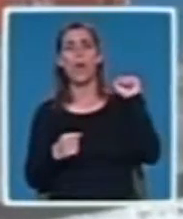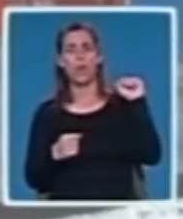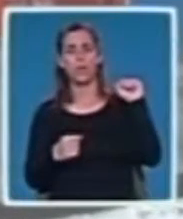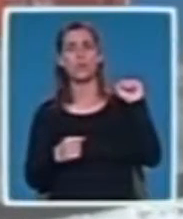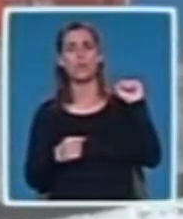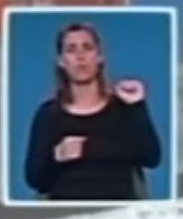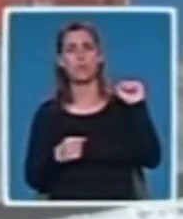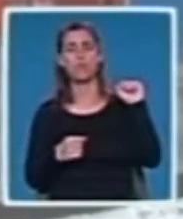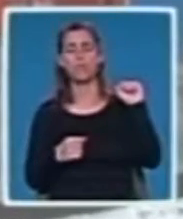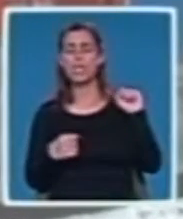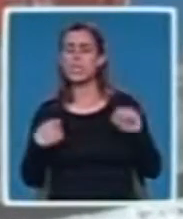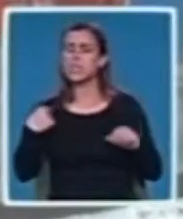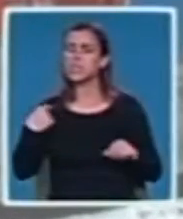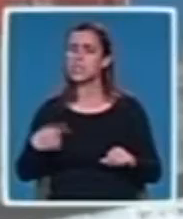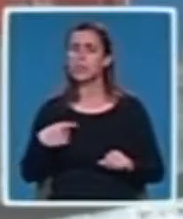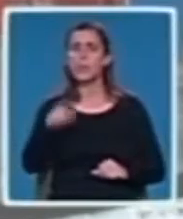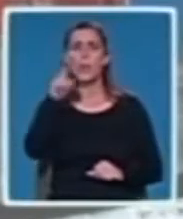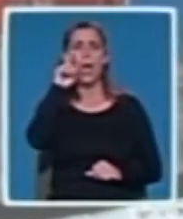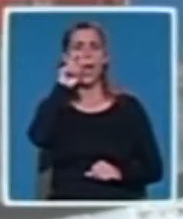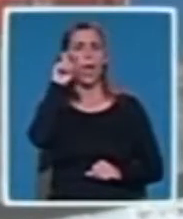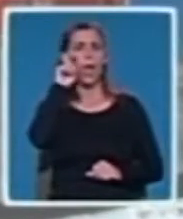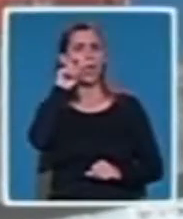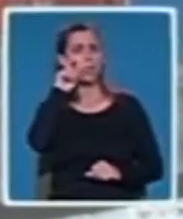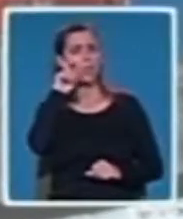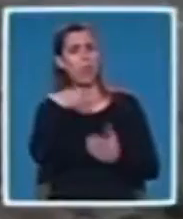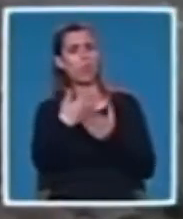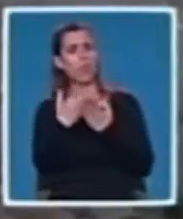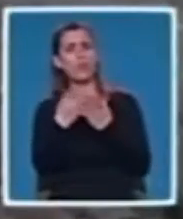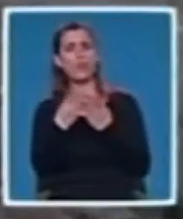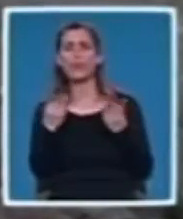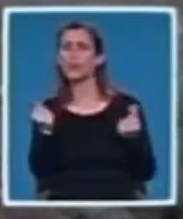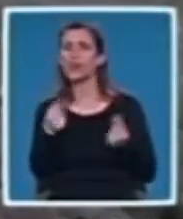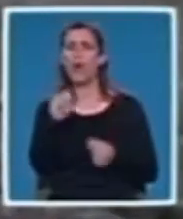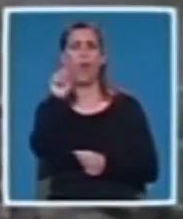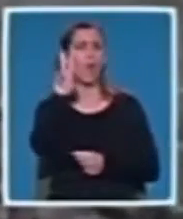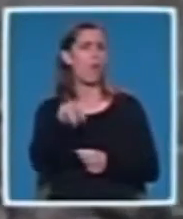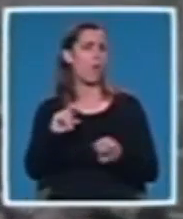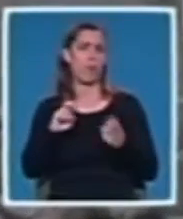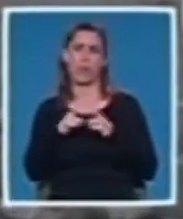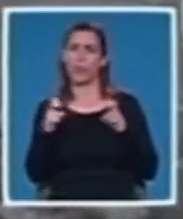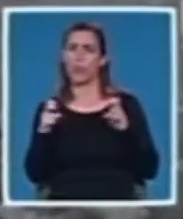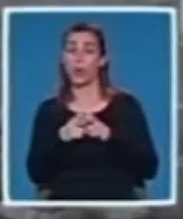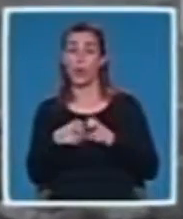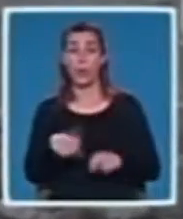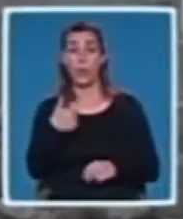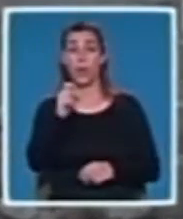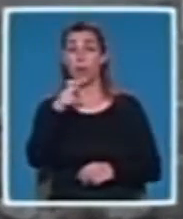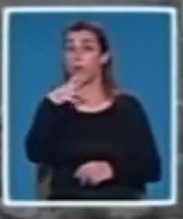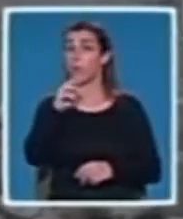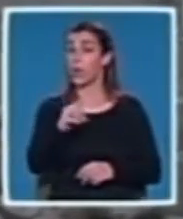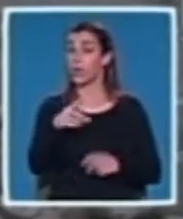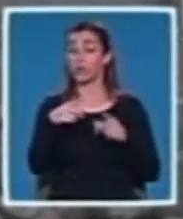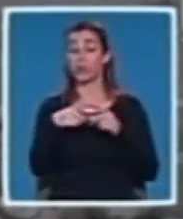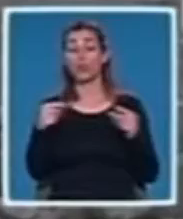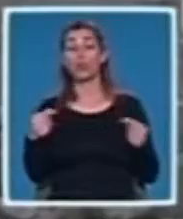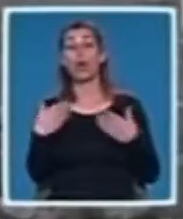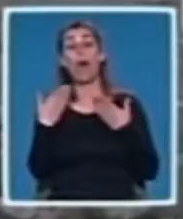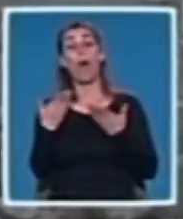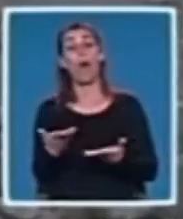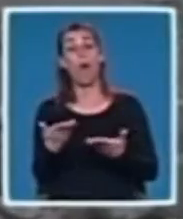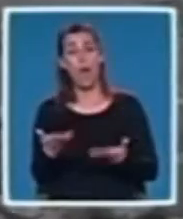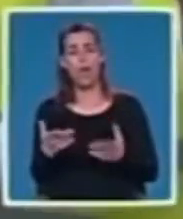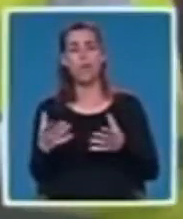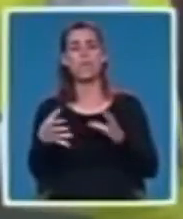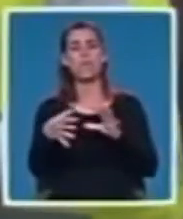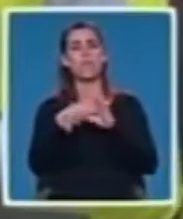tem sido sempre uma garantia de funções e nunca foi um problema para abertos estão jorge que representa bem a